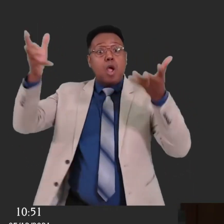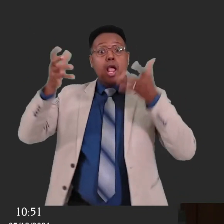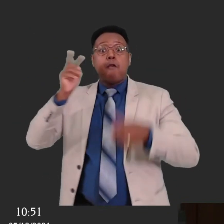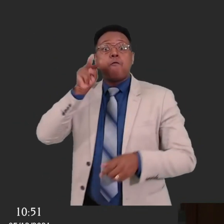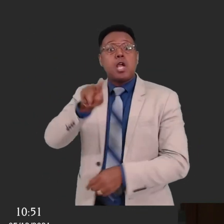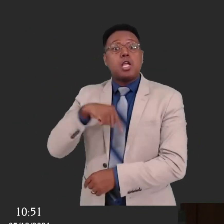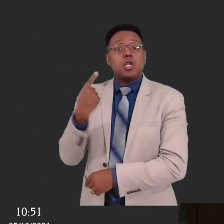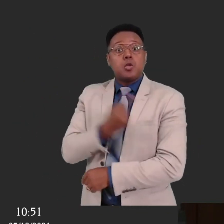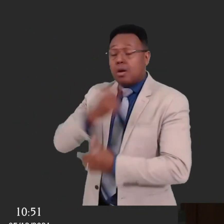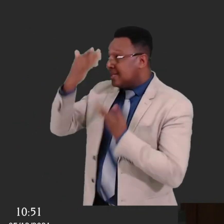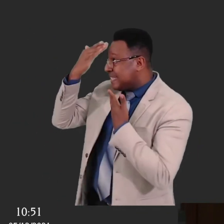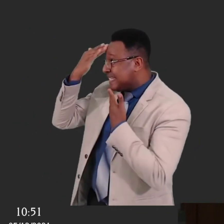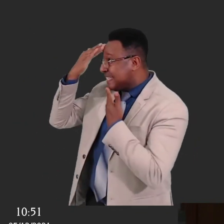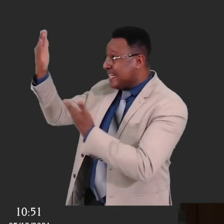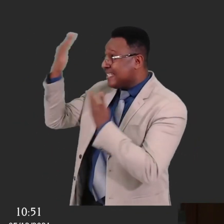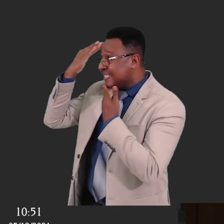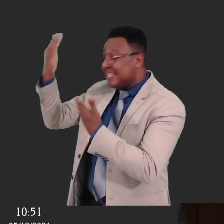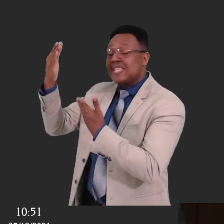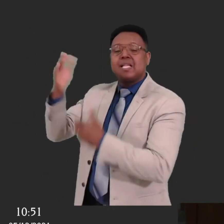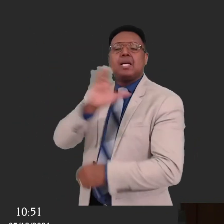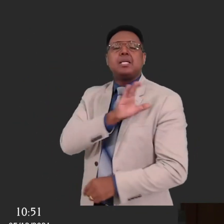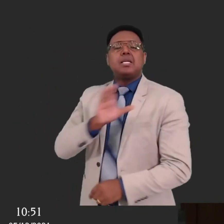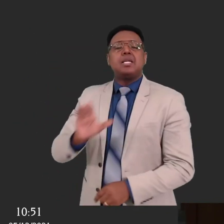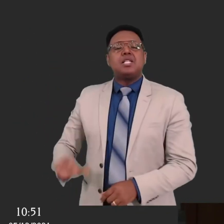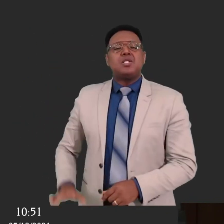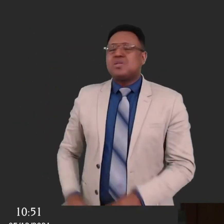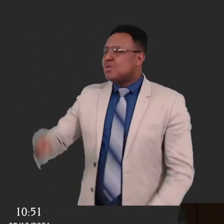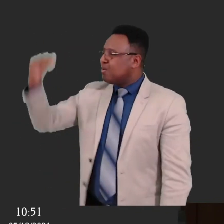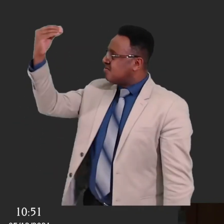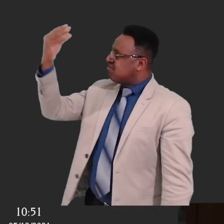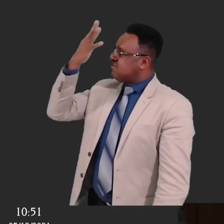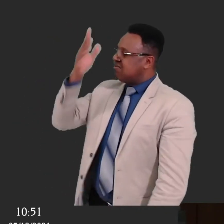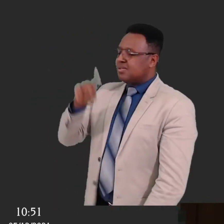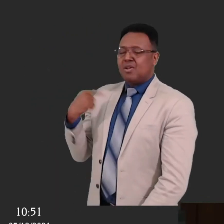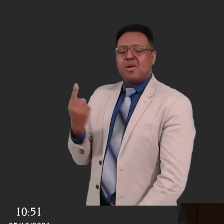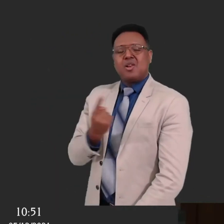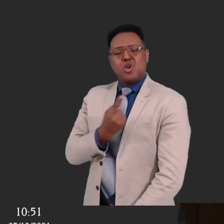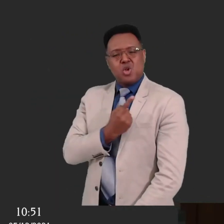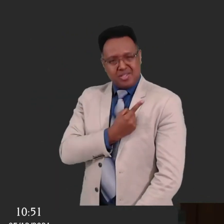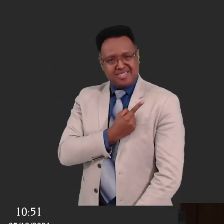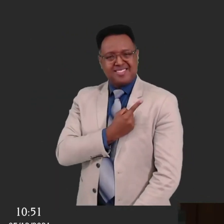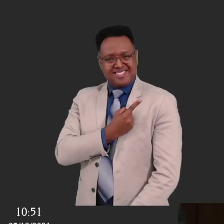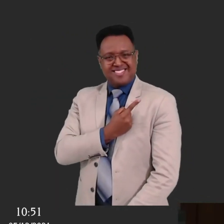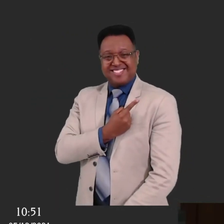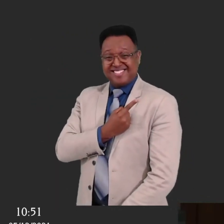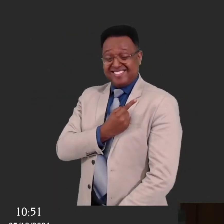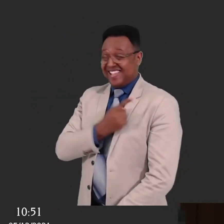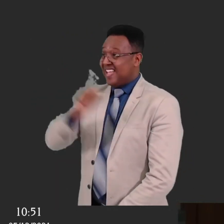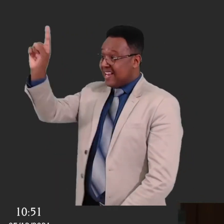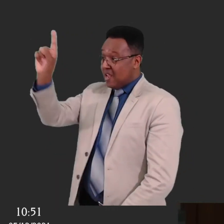dar-lhe graças, porque agora Jesus Cristo se revelou a nós, habita em